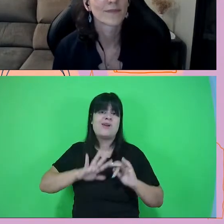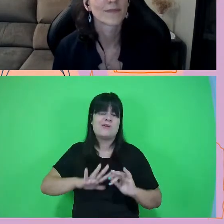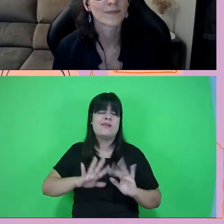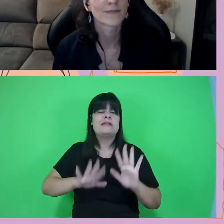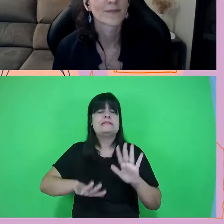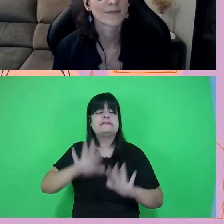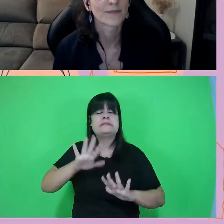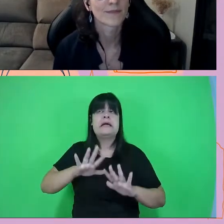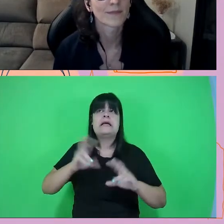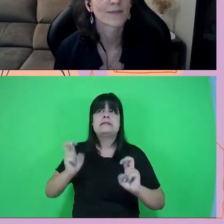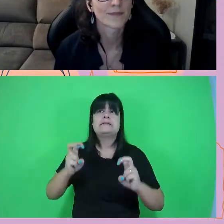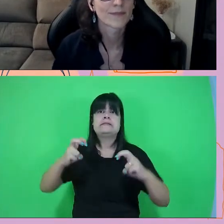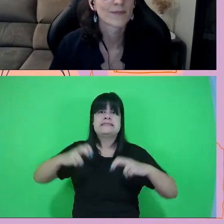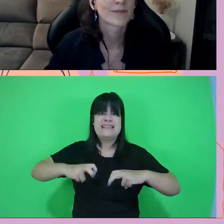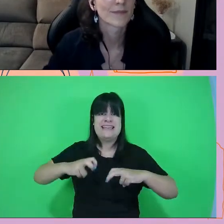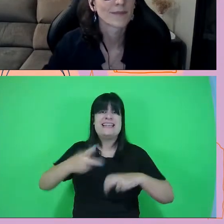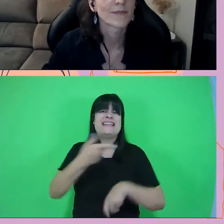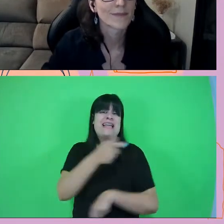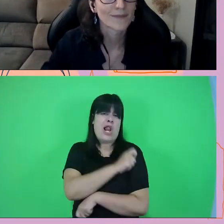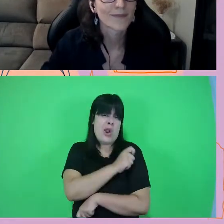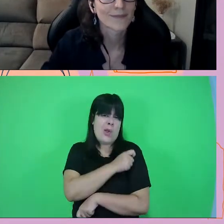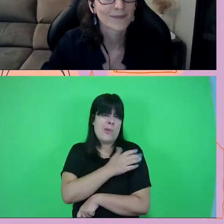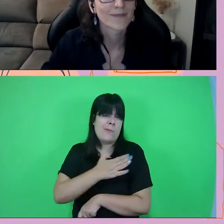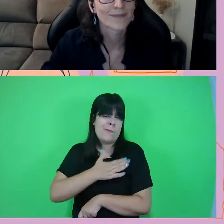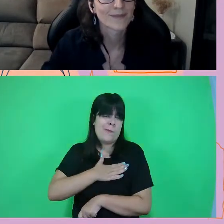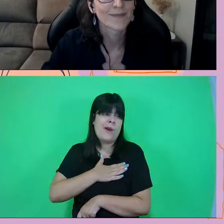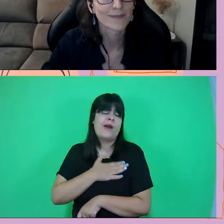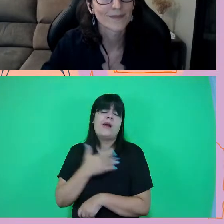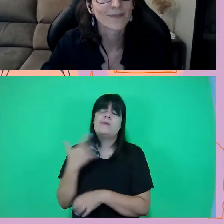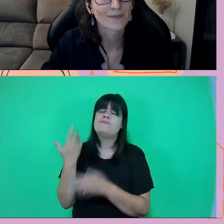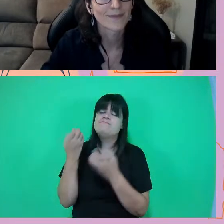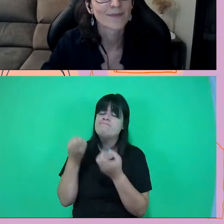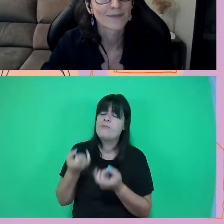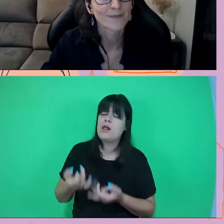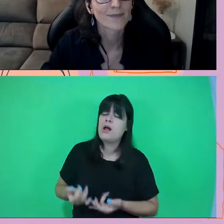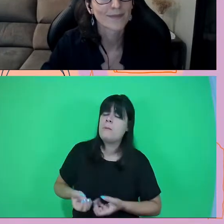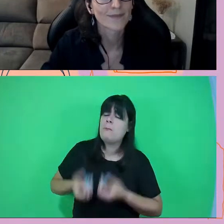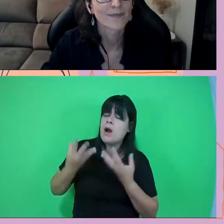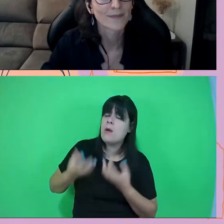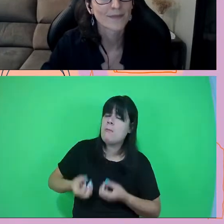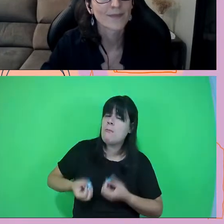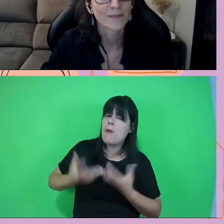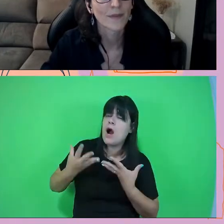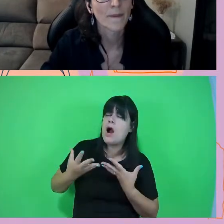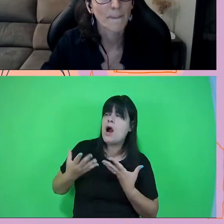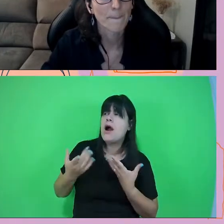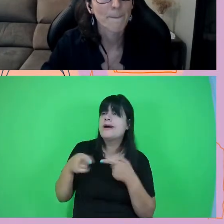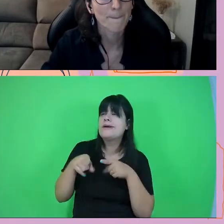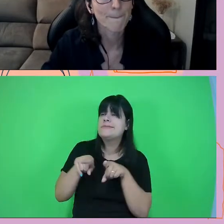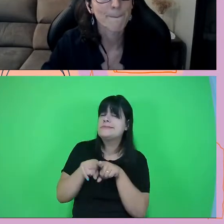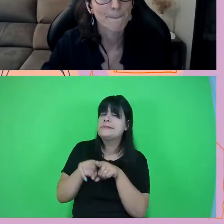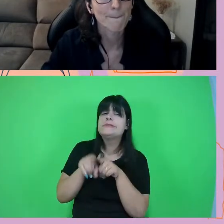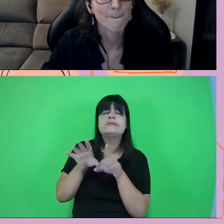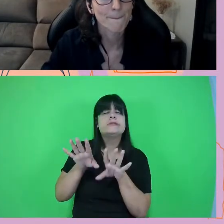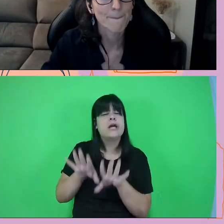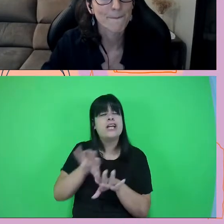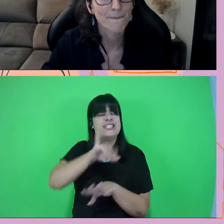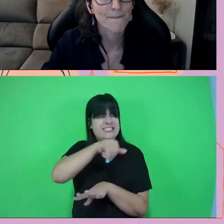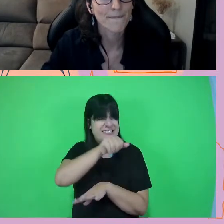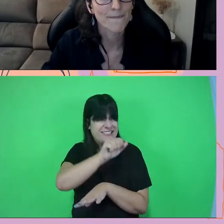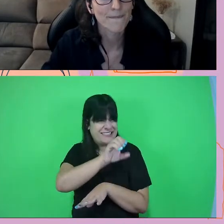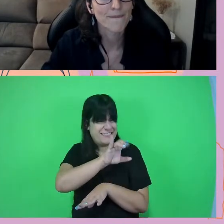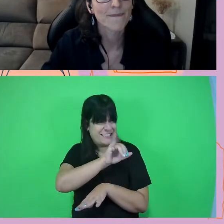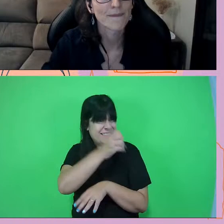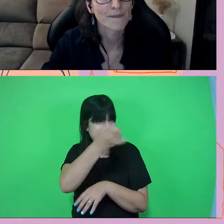sentar com alguns dos meus alunos e alunas, falar um pouco sobre isso aí, falar sobre, né, o que a Jaci comentou aqui, sobre